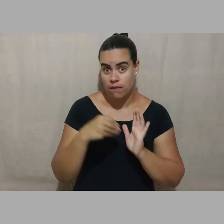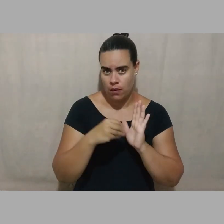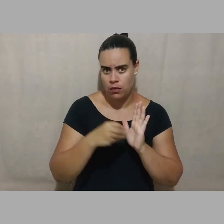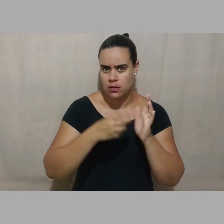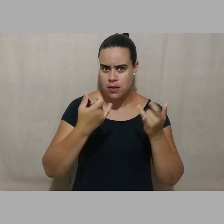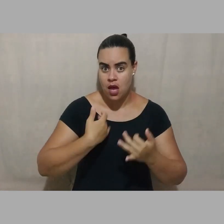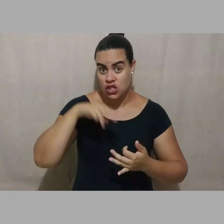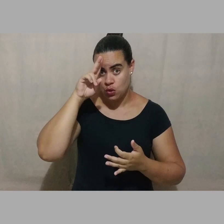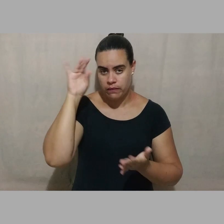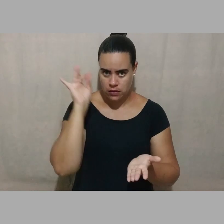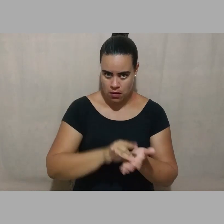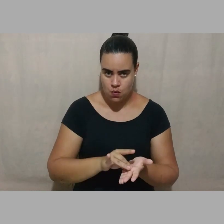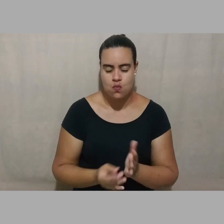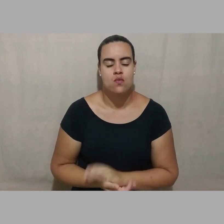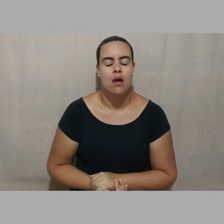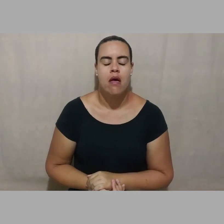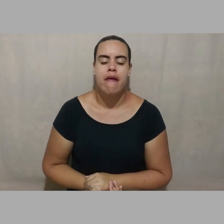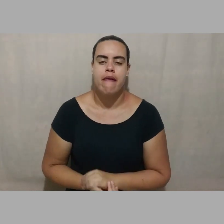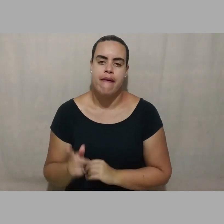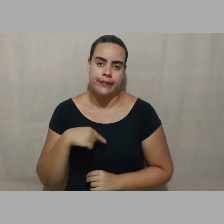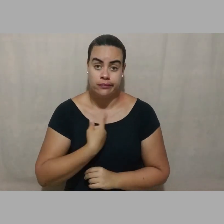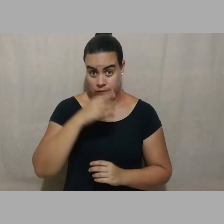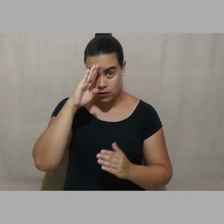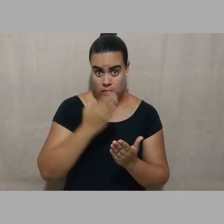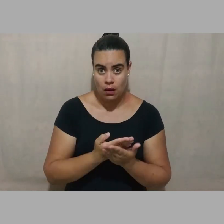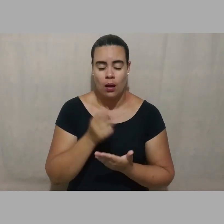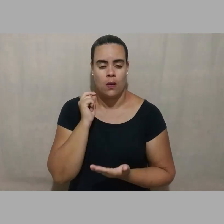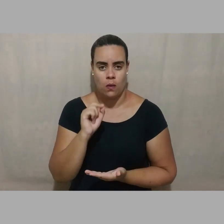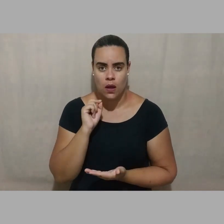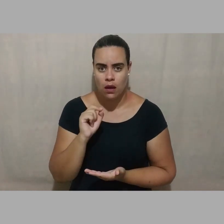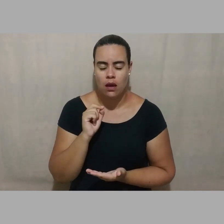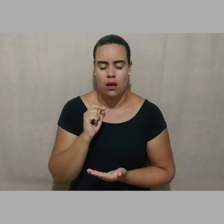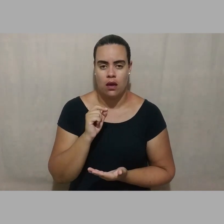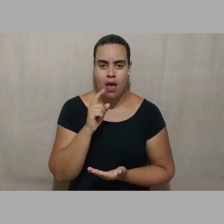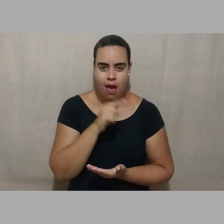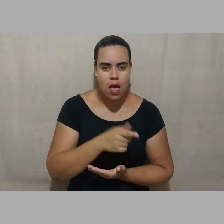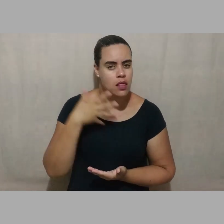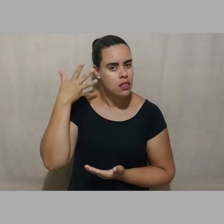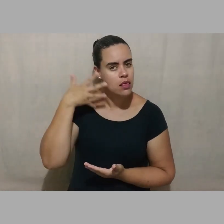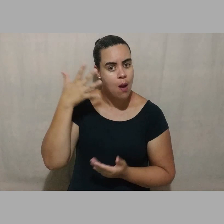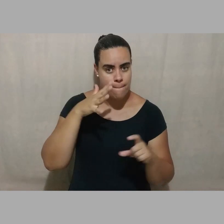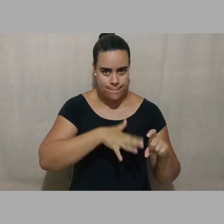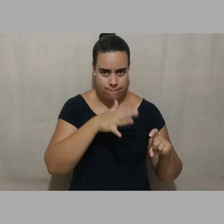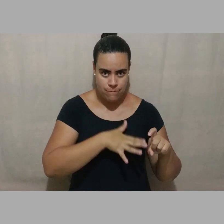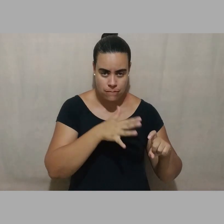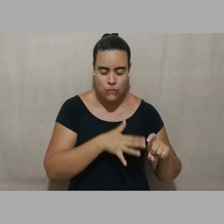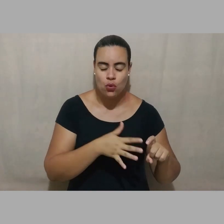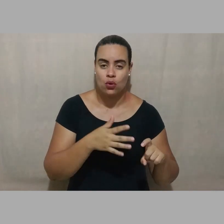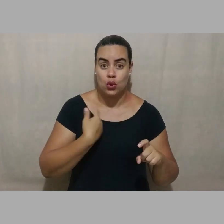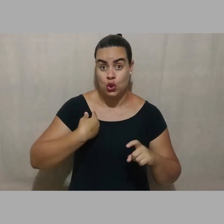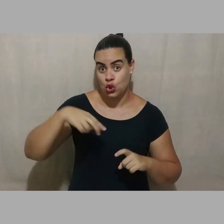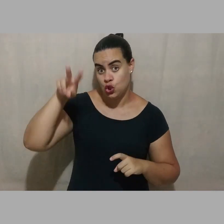foram contadas pela história oficial. A gente tem acreditado que nessas narrativas